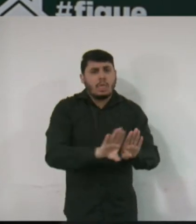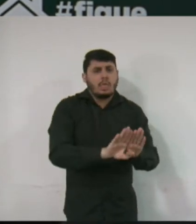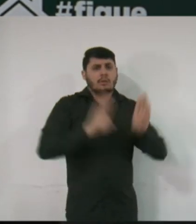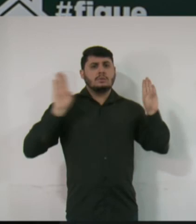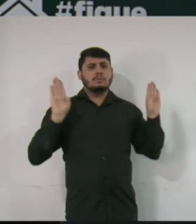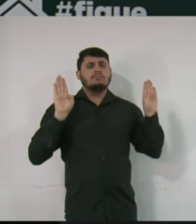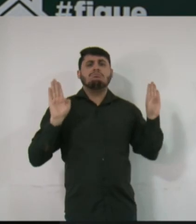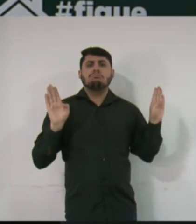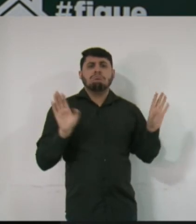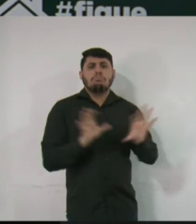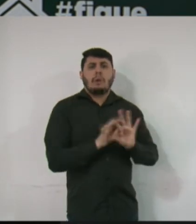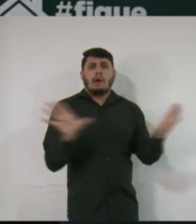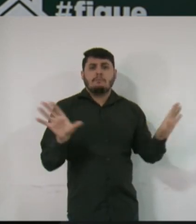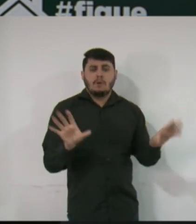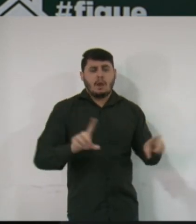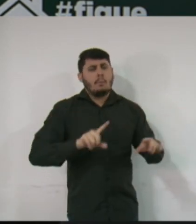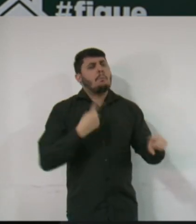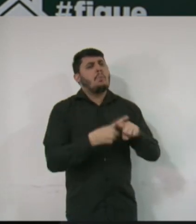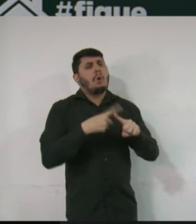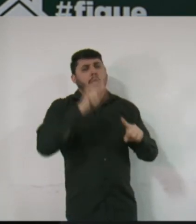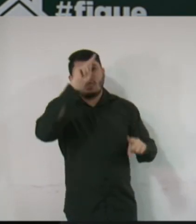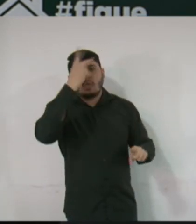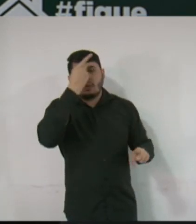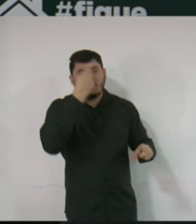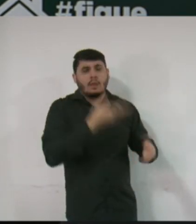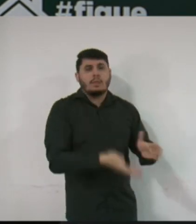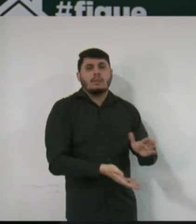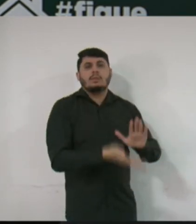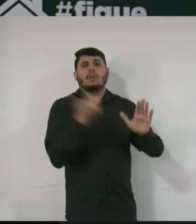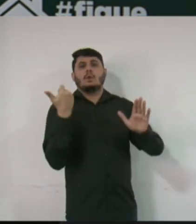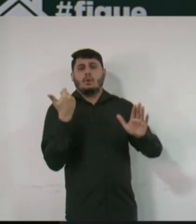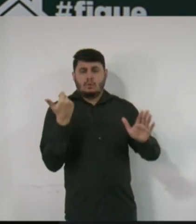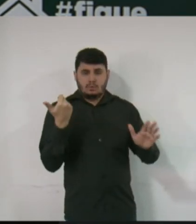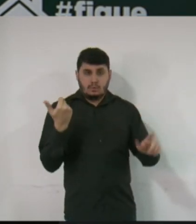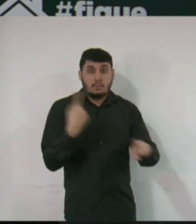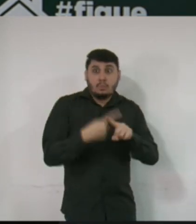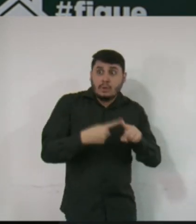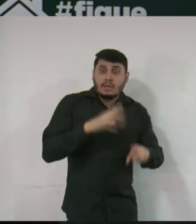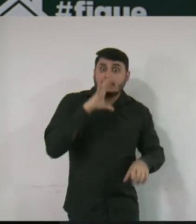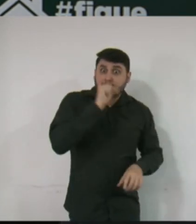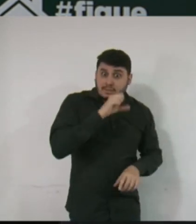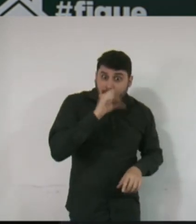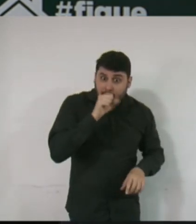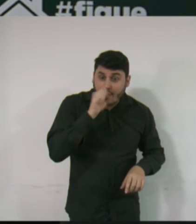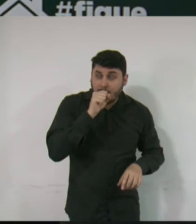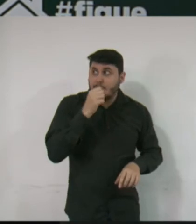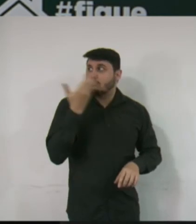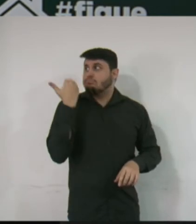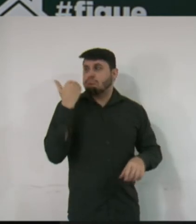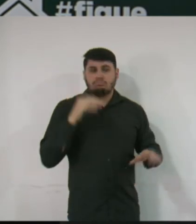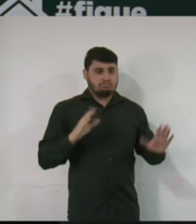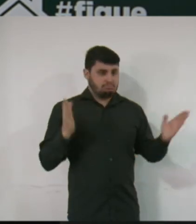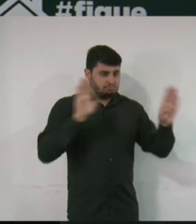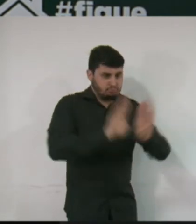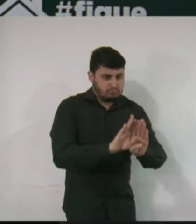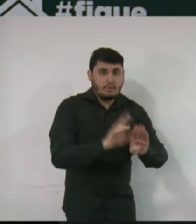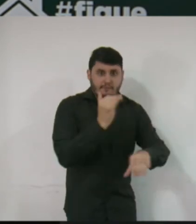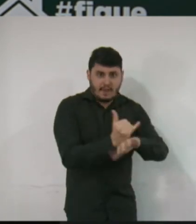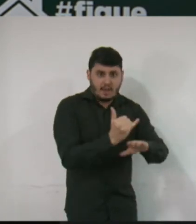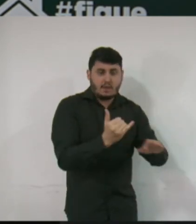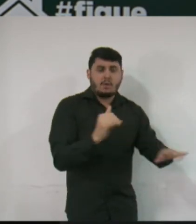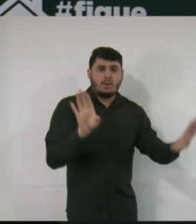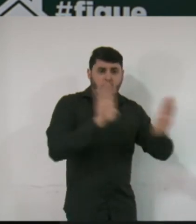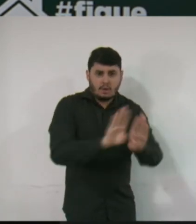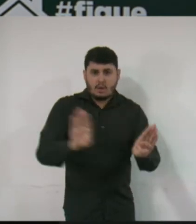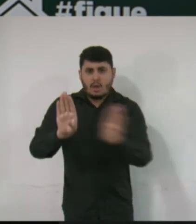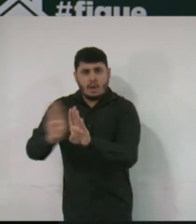E também a Rádio Liberdade. No último sábado, a Prefeitura colocou tapumes no conhecido setor da Brasilite e em menos de 24 horas